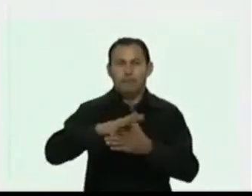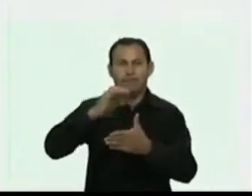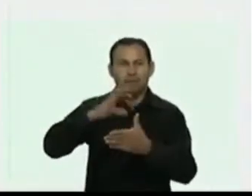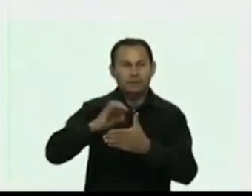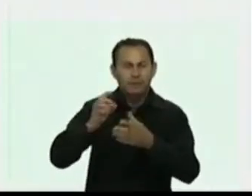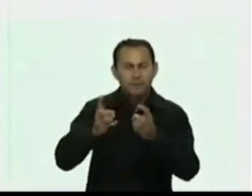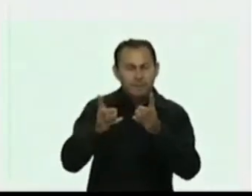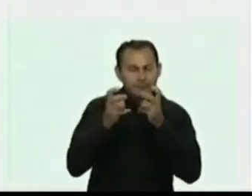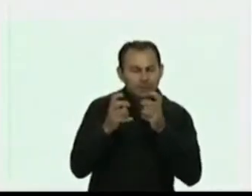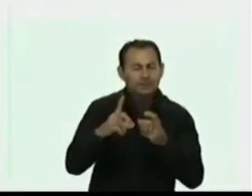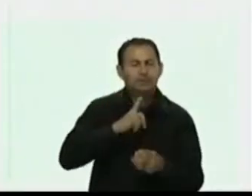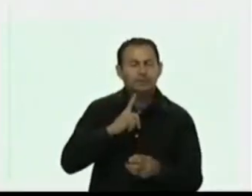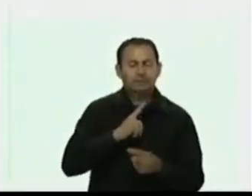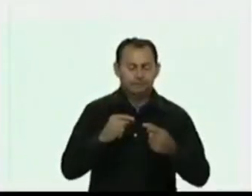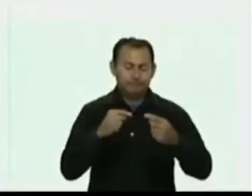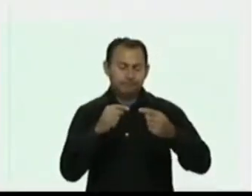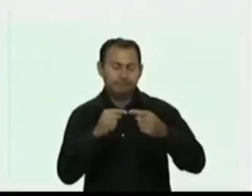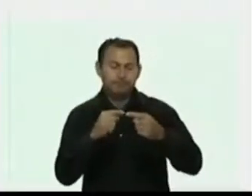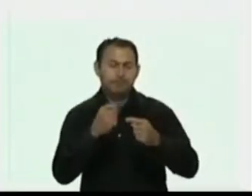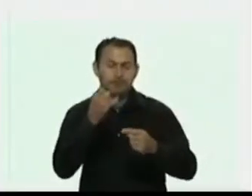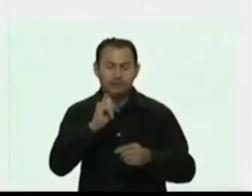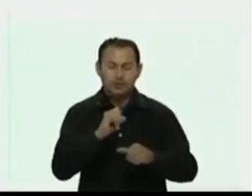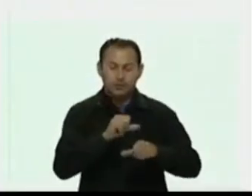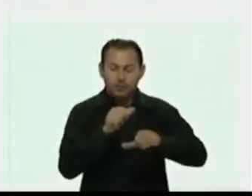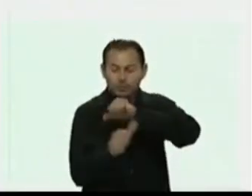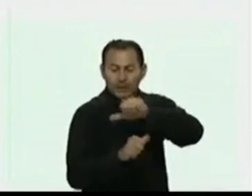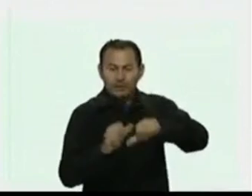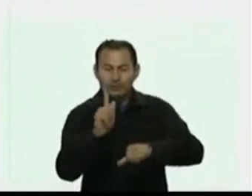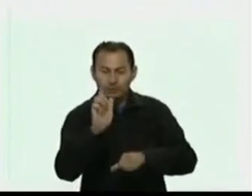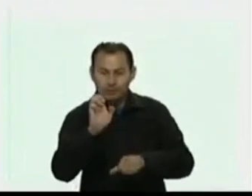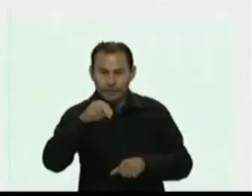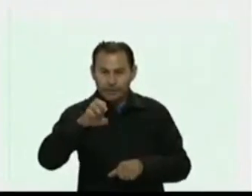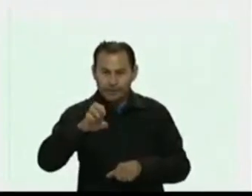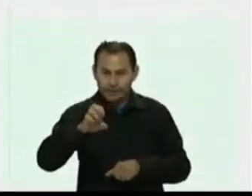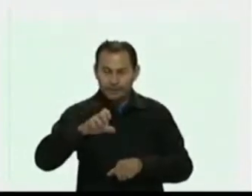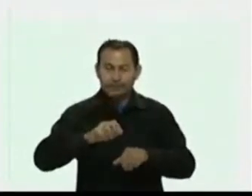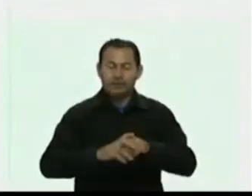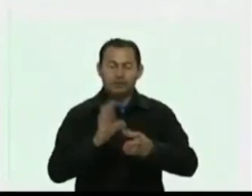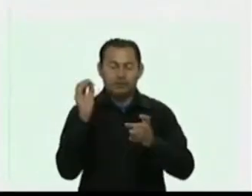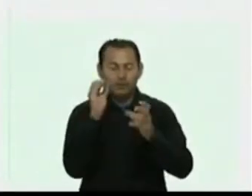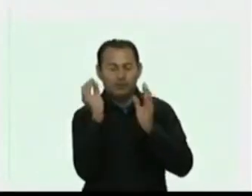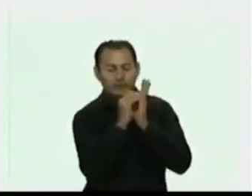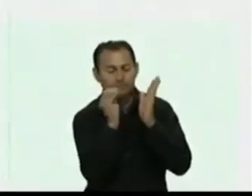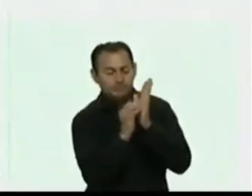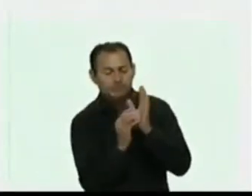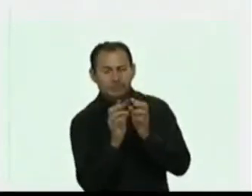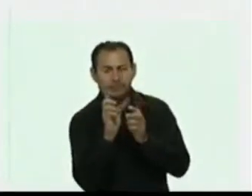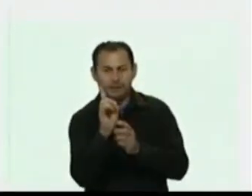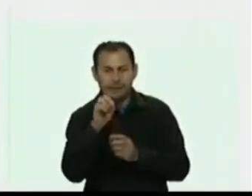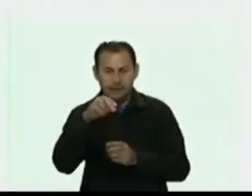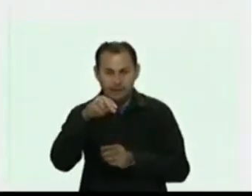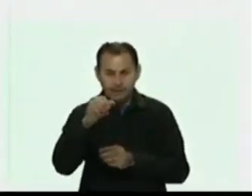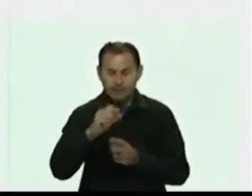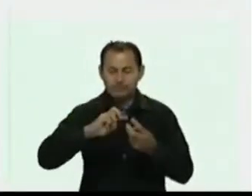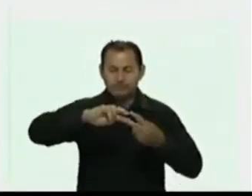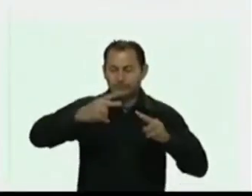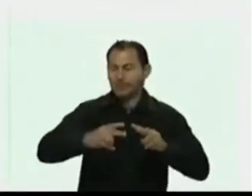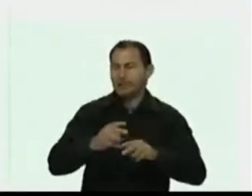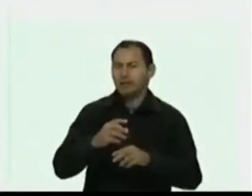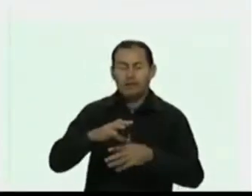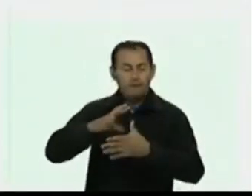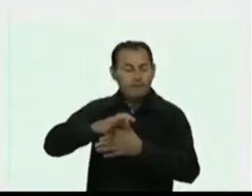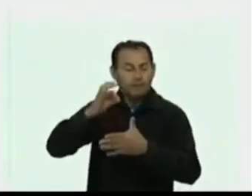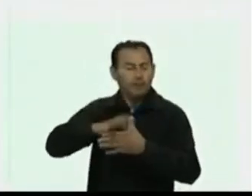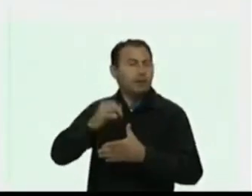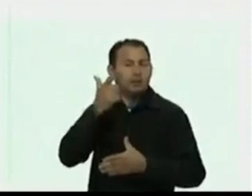percebeu-se que existia essa relação de se eu mutei o gene, o DNA, eu mutei o DNA e a proteína não conseguiu ser